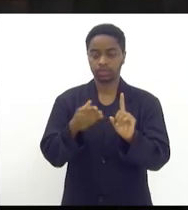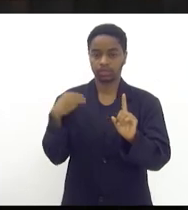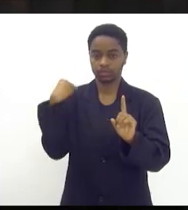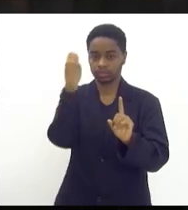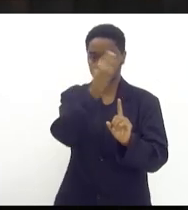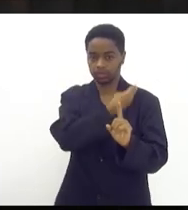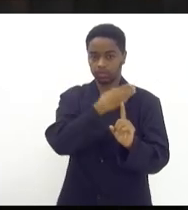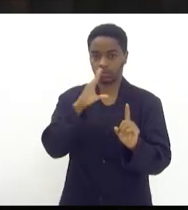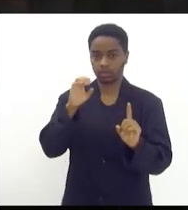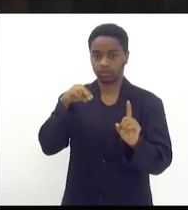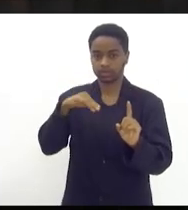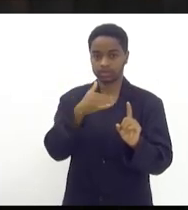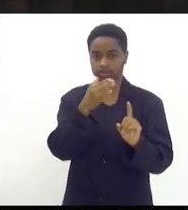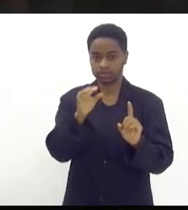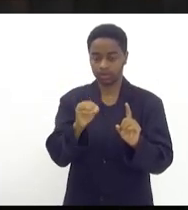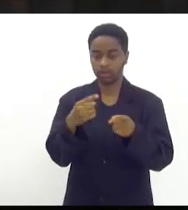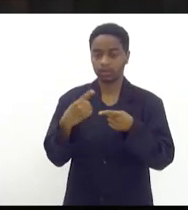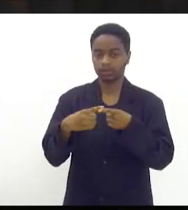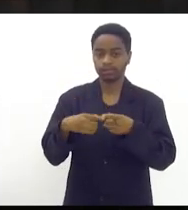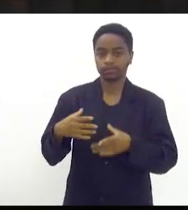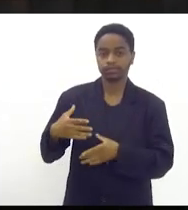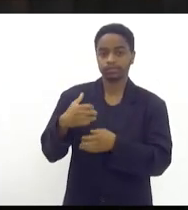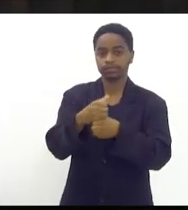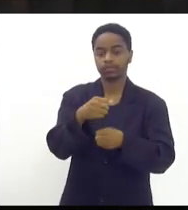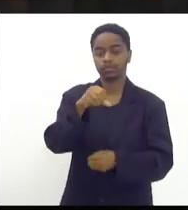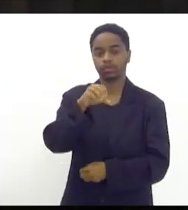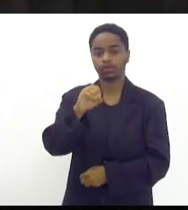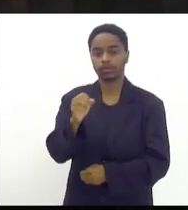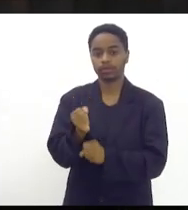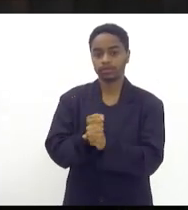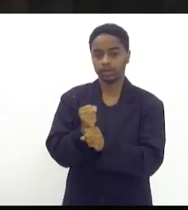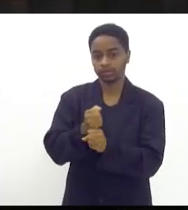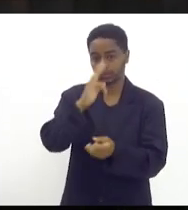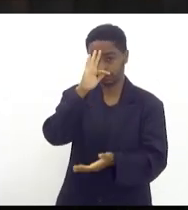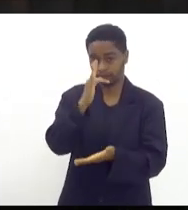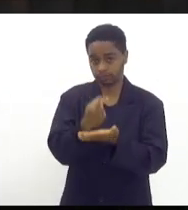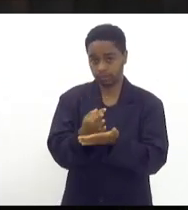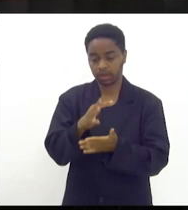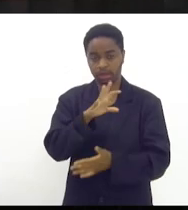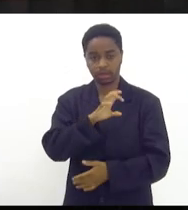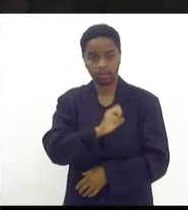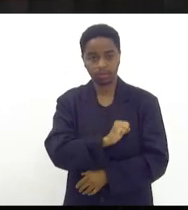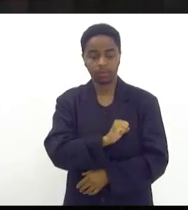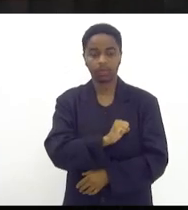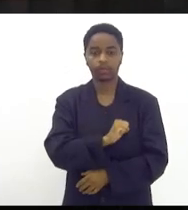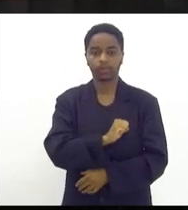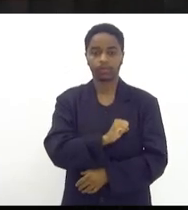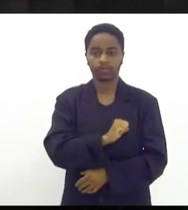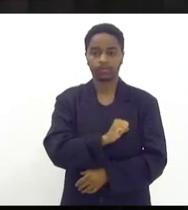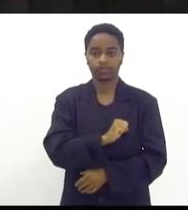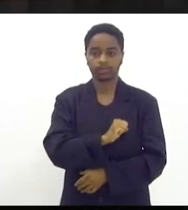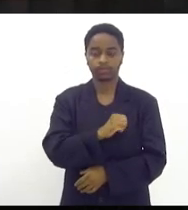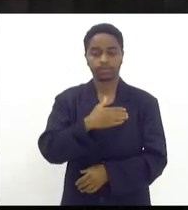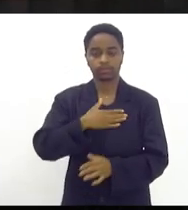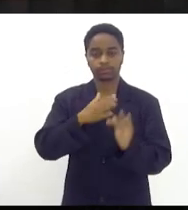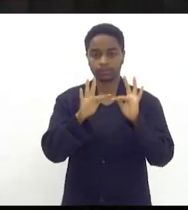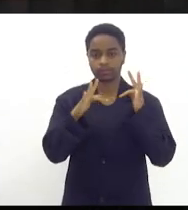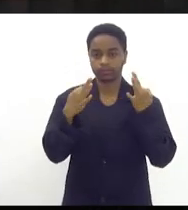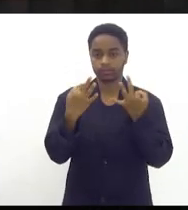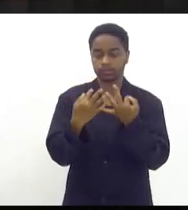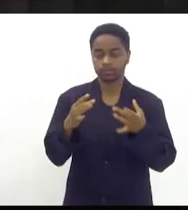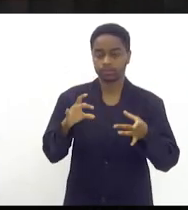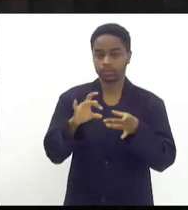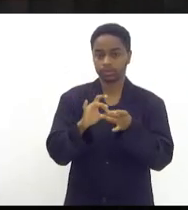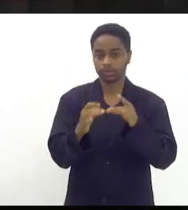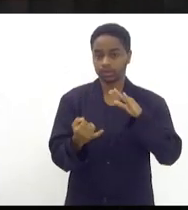Conceição, completando 90 anos de muita fé e de muito amor da minha família com a